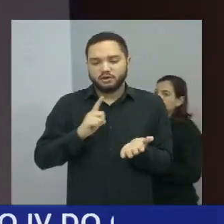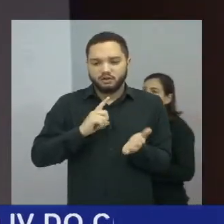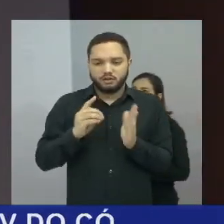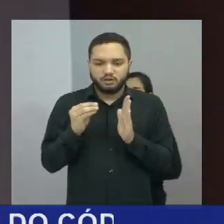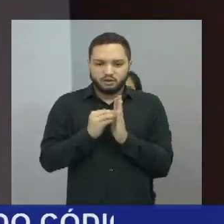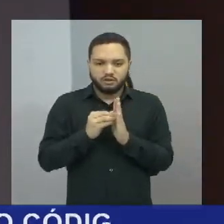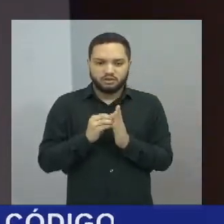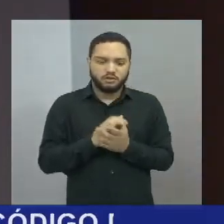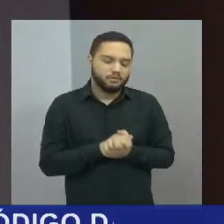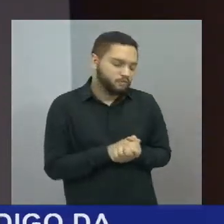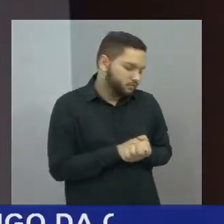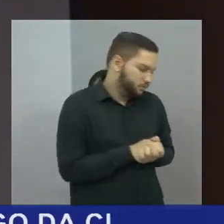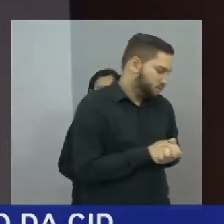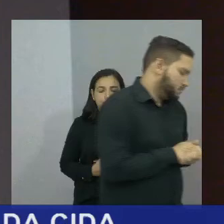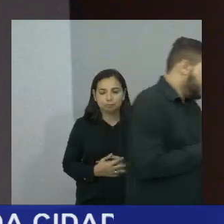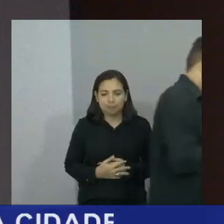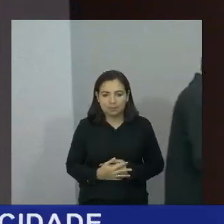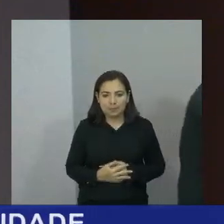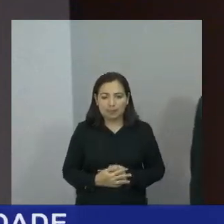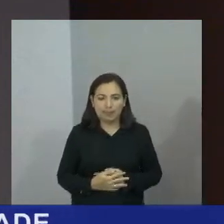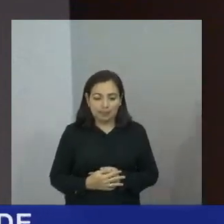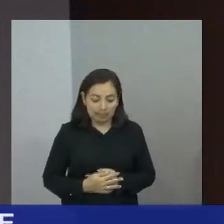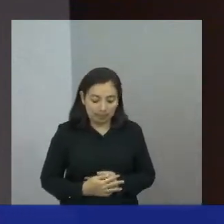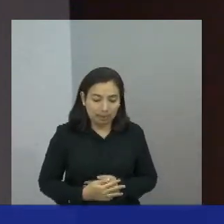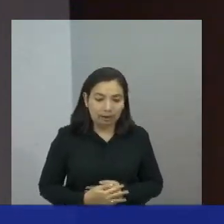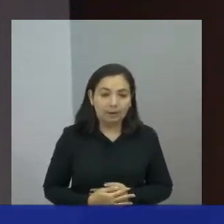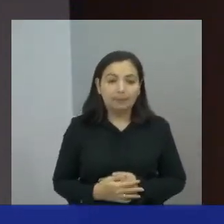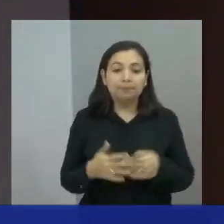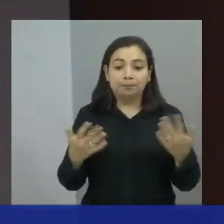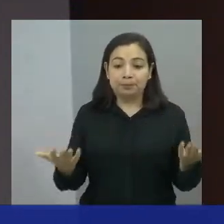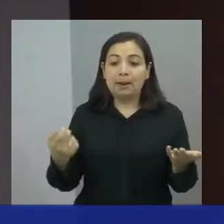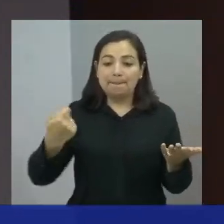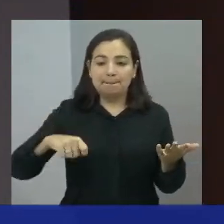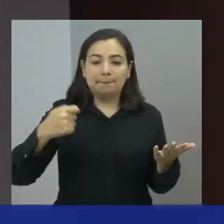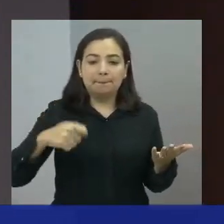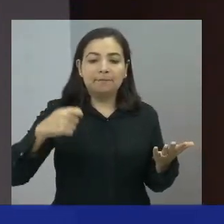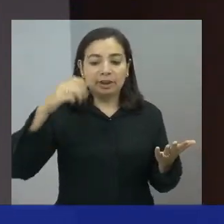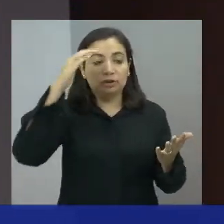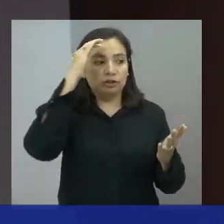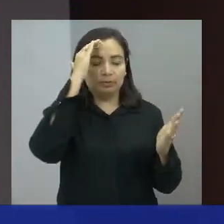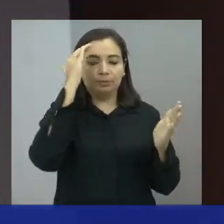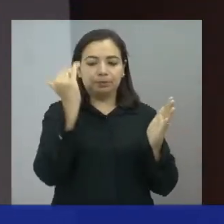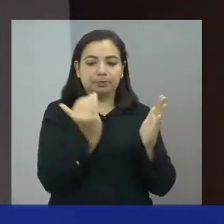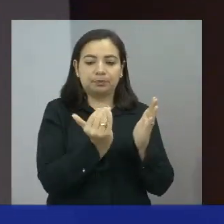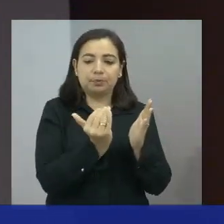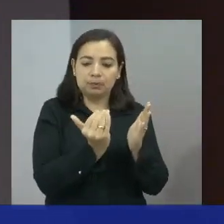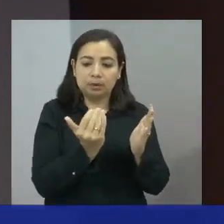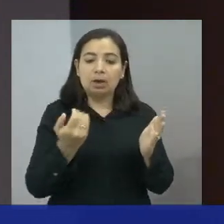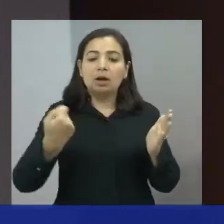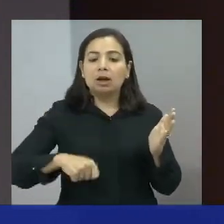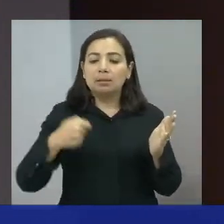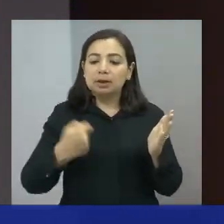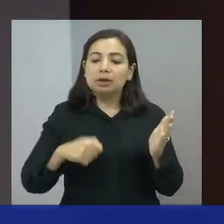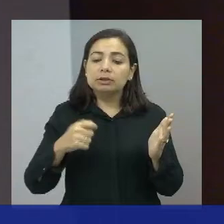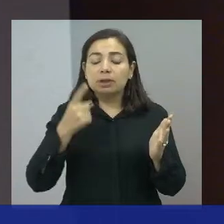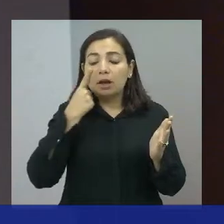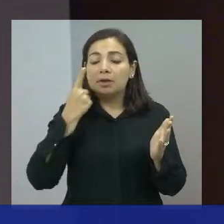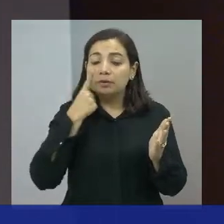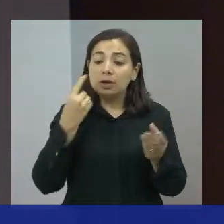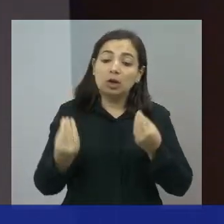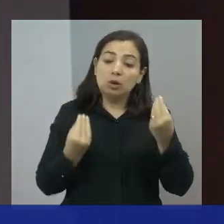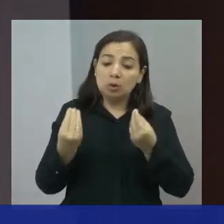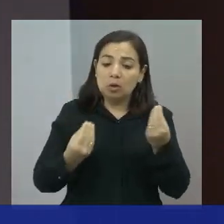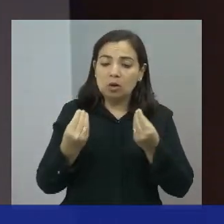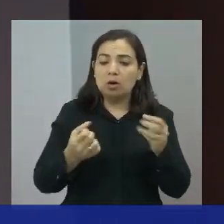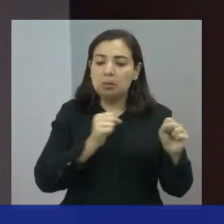pelo planejamento urbano e deve ser respeitada por isso. Não é apenas um papel que o poder público entrega como